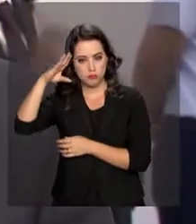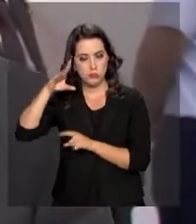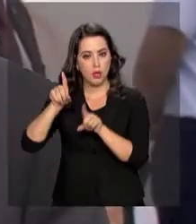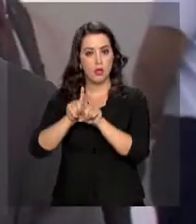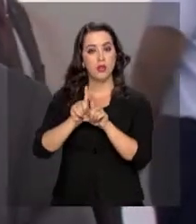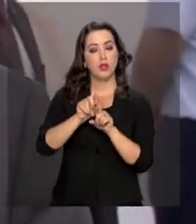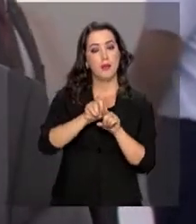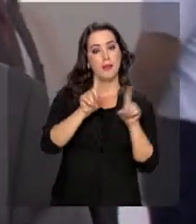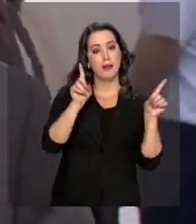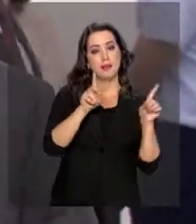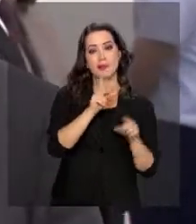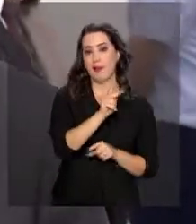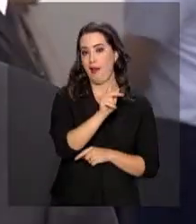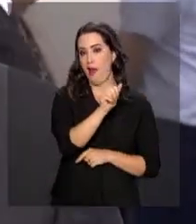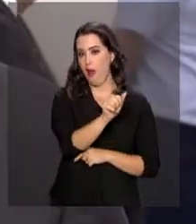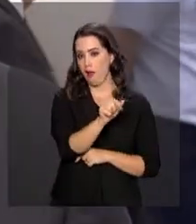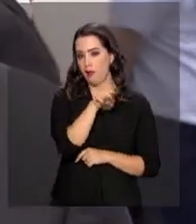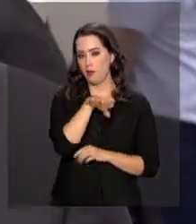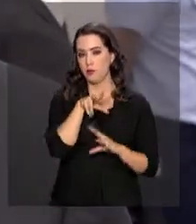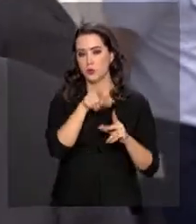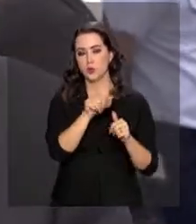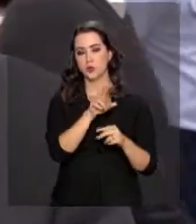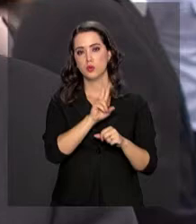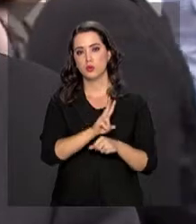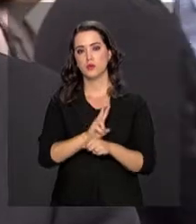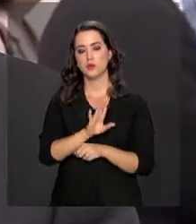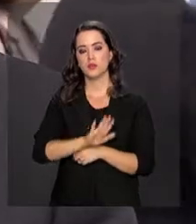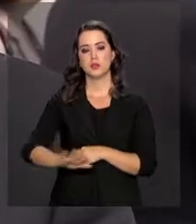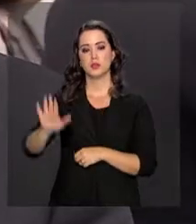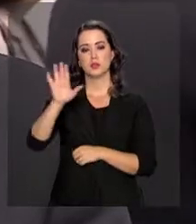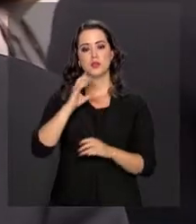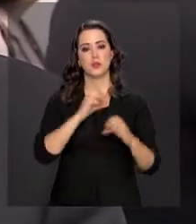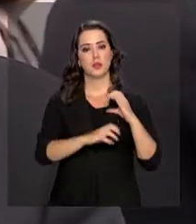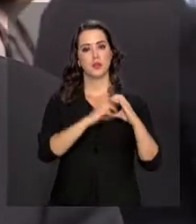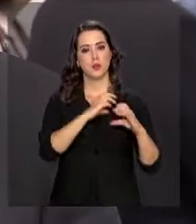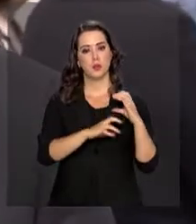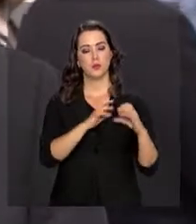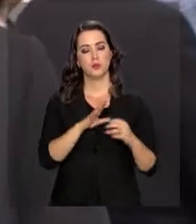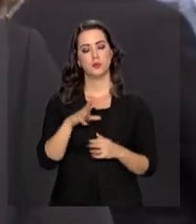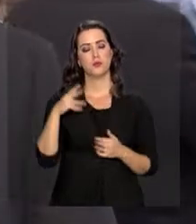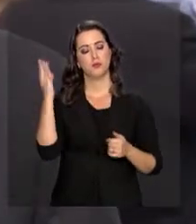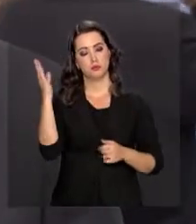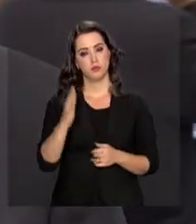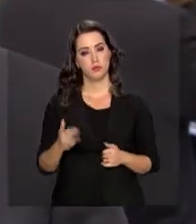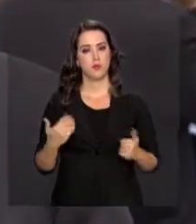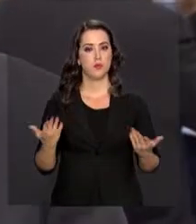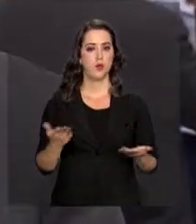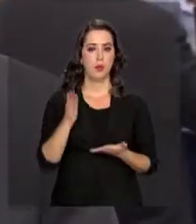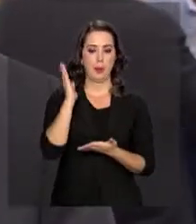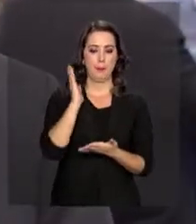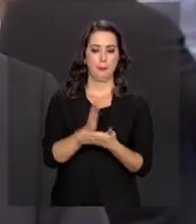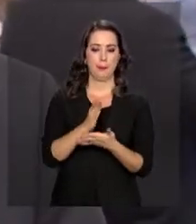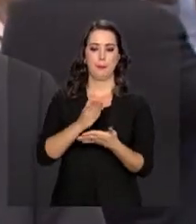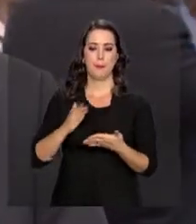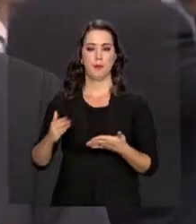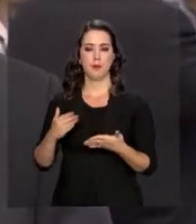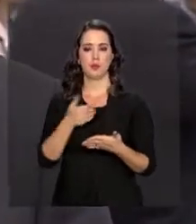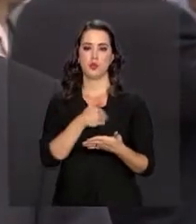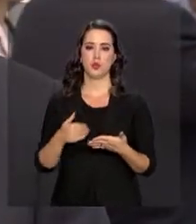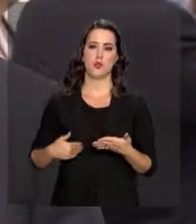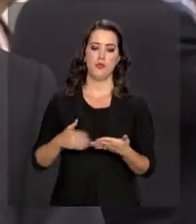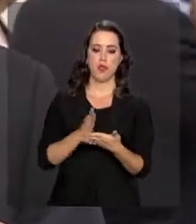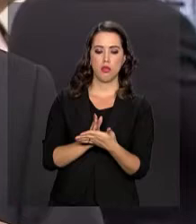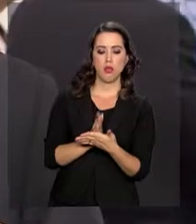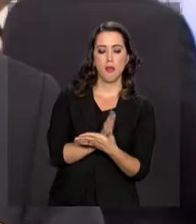também de todo o sistema de defesa nacional e também da comunidade como um todo, porque parte dele não vai ser utilizado pelo governo. O que